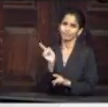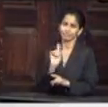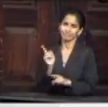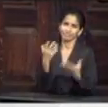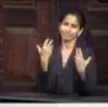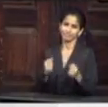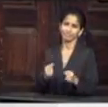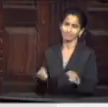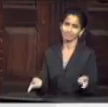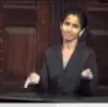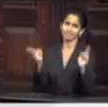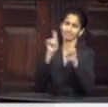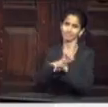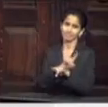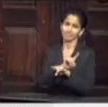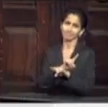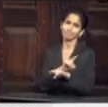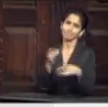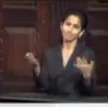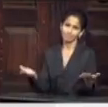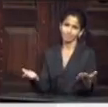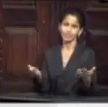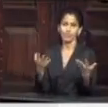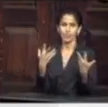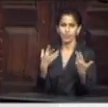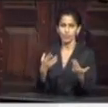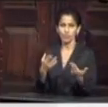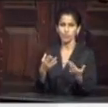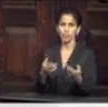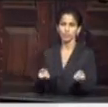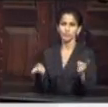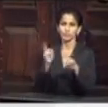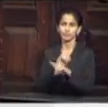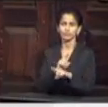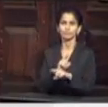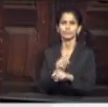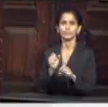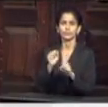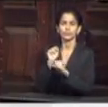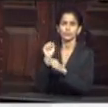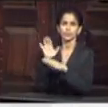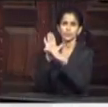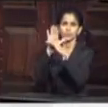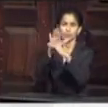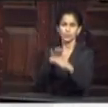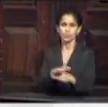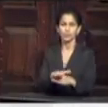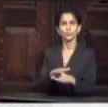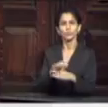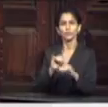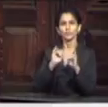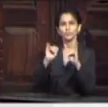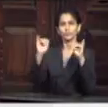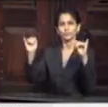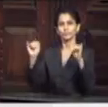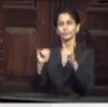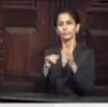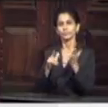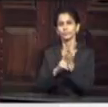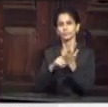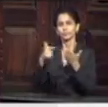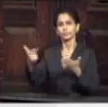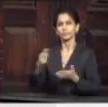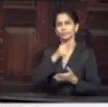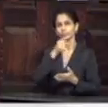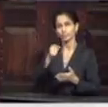na contramão daquilo que é a sua responsabilidade, que é fortalecer a imprensa democrática e livre. E é óbvio, fica